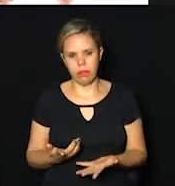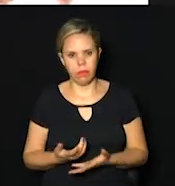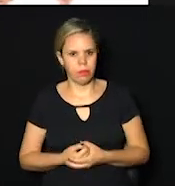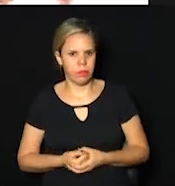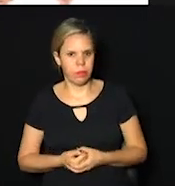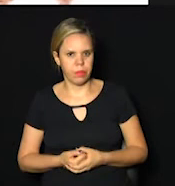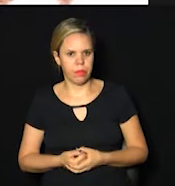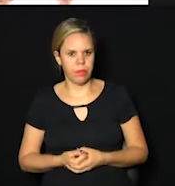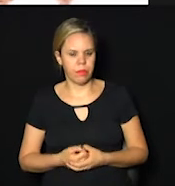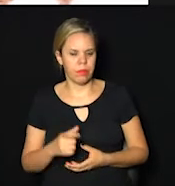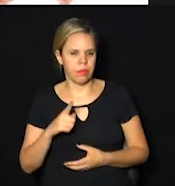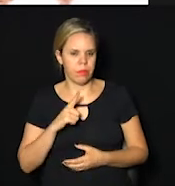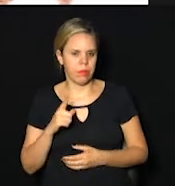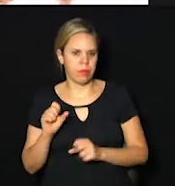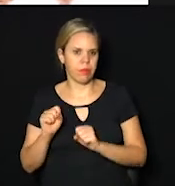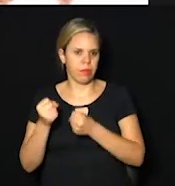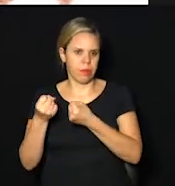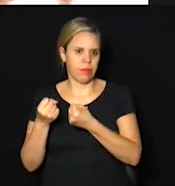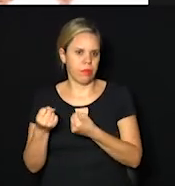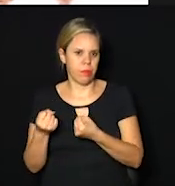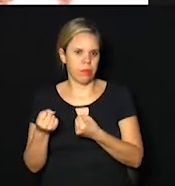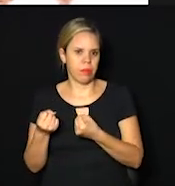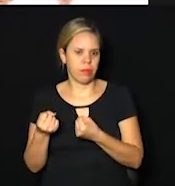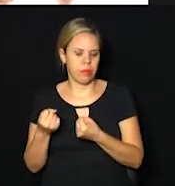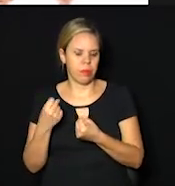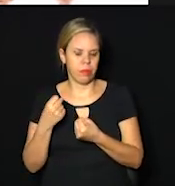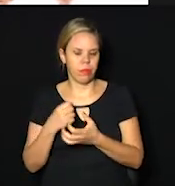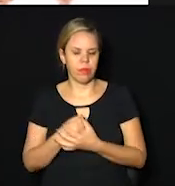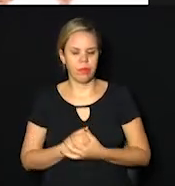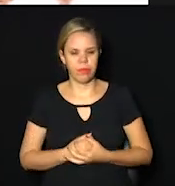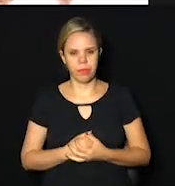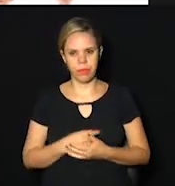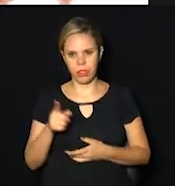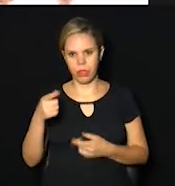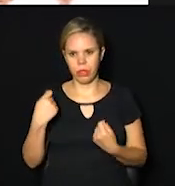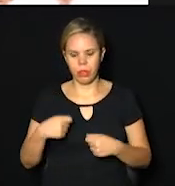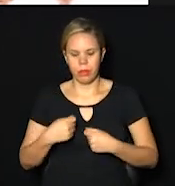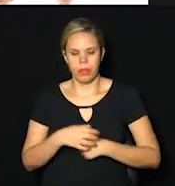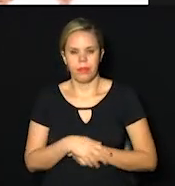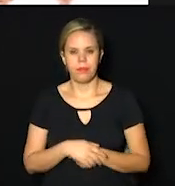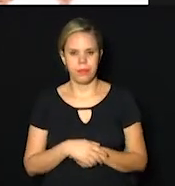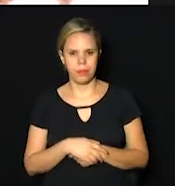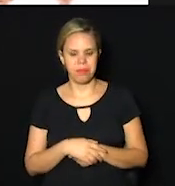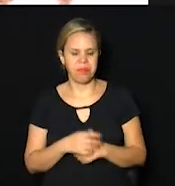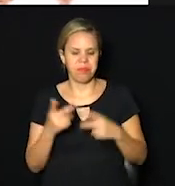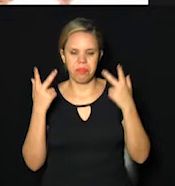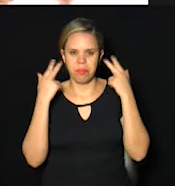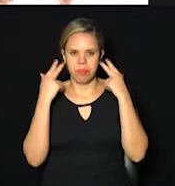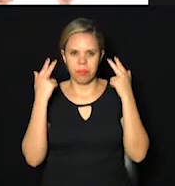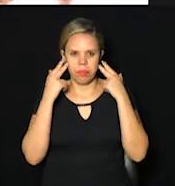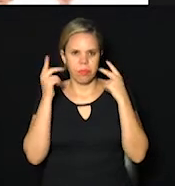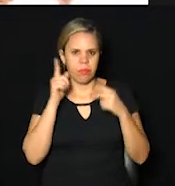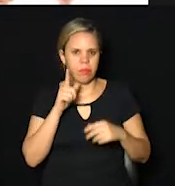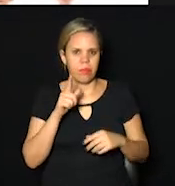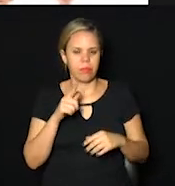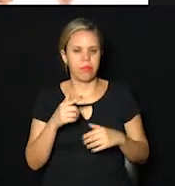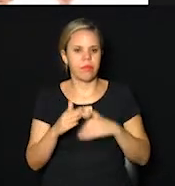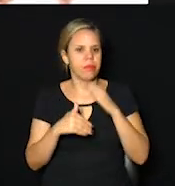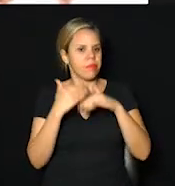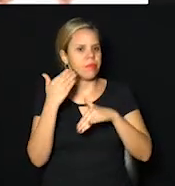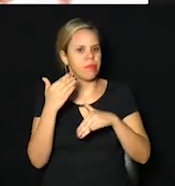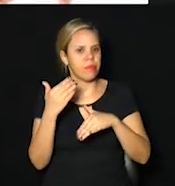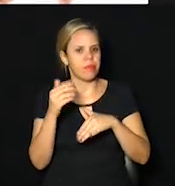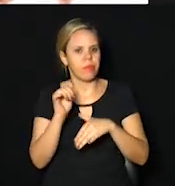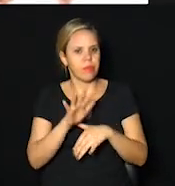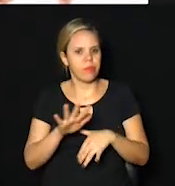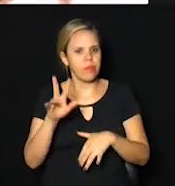Ter essa bandeira, né, você precisa naturalmente construir um cenário em que se